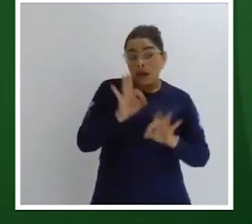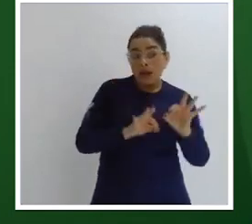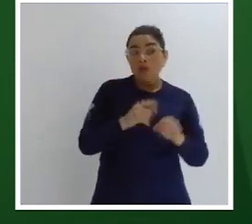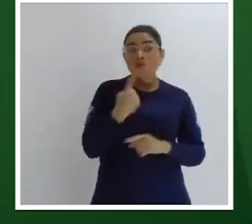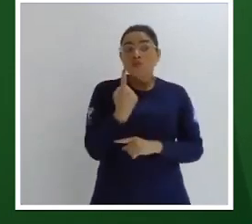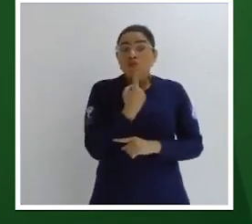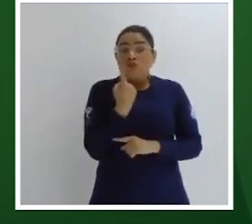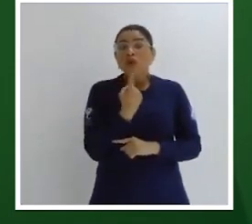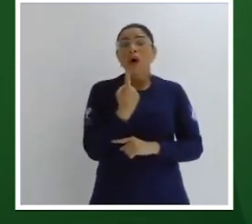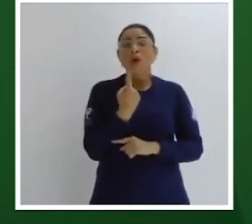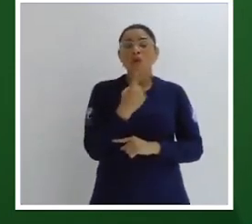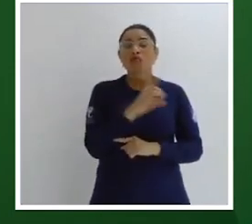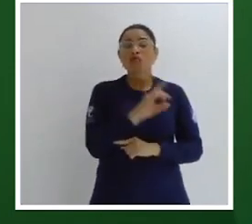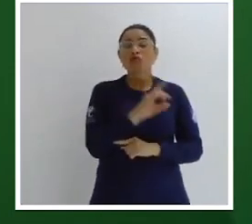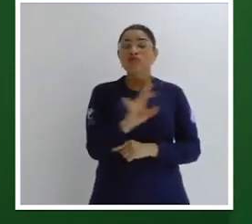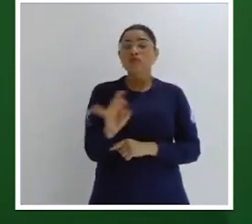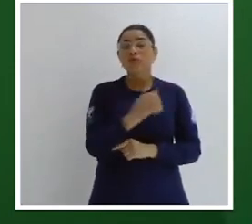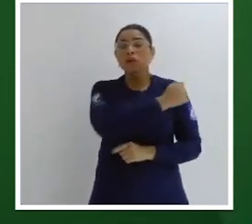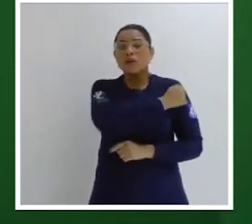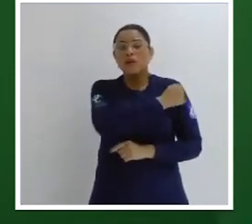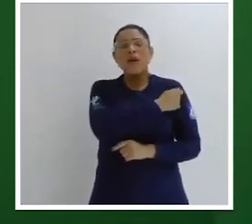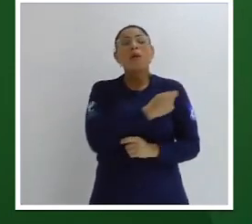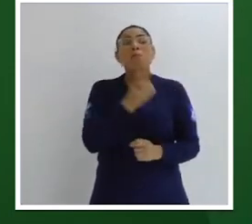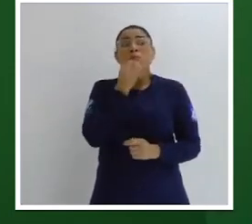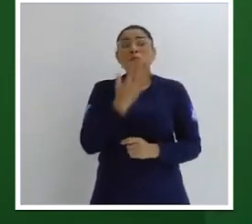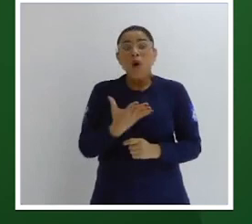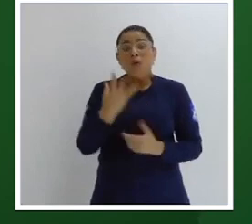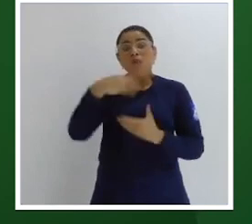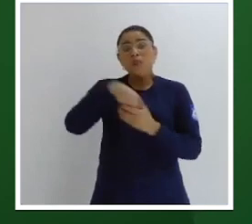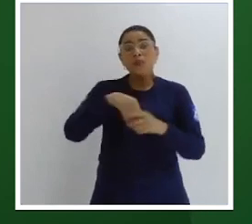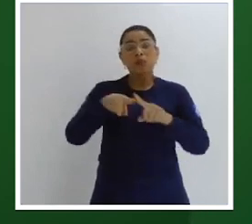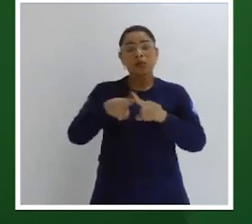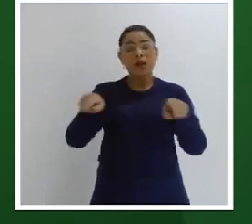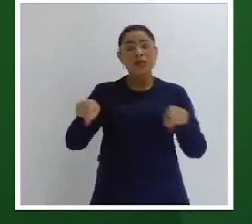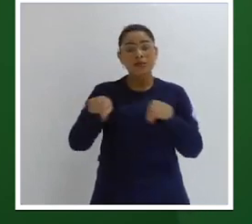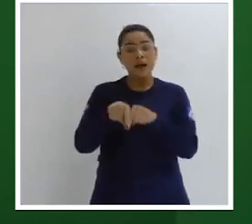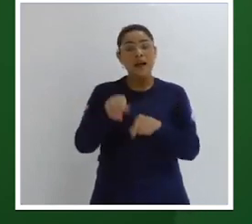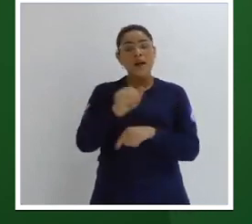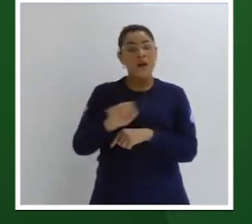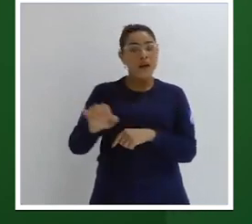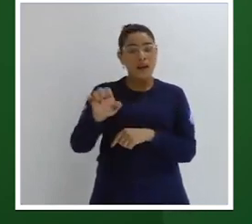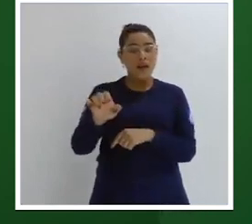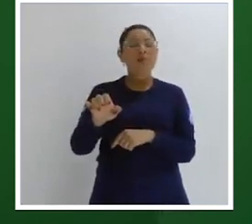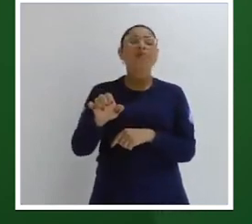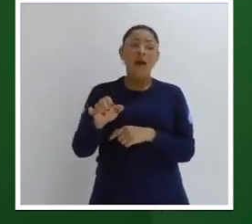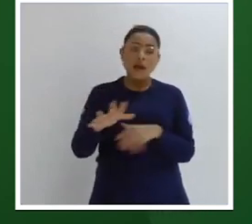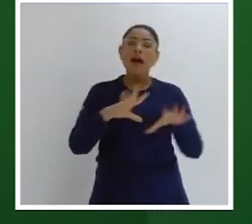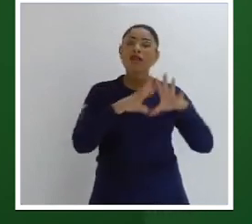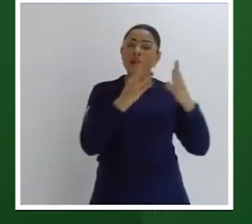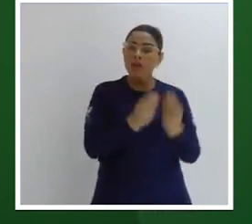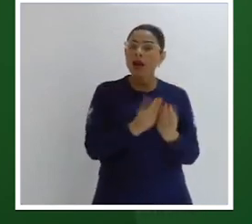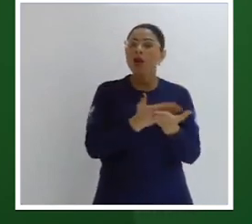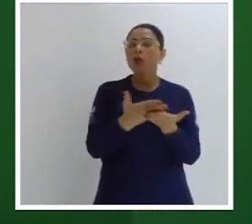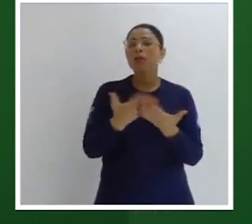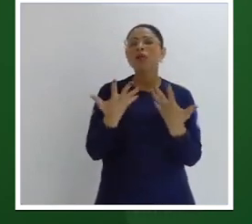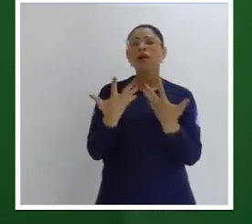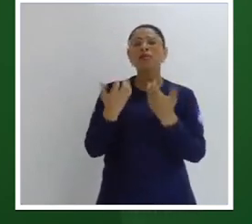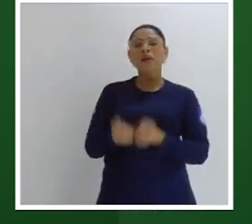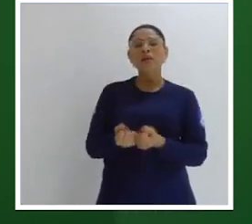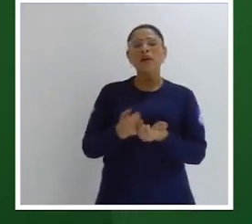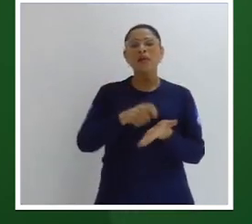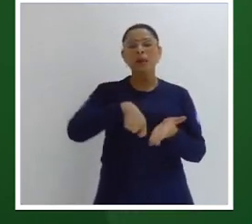aluno e o benefício dele tá na sala de recurso o pai acaba aceitando a matrícula